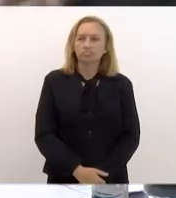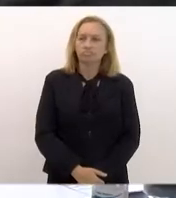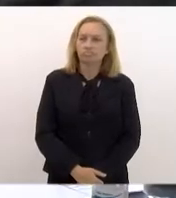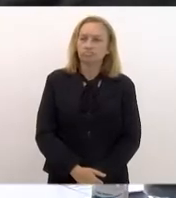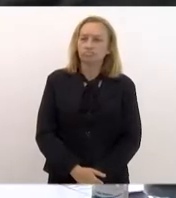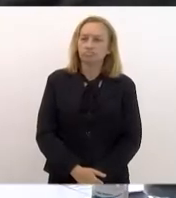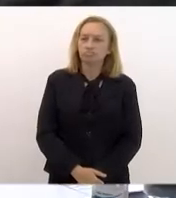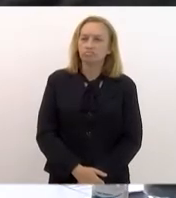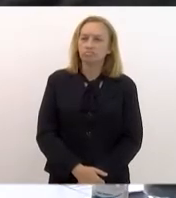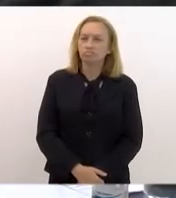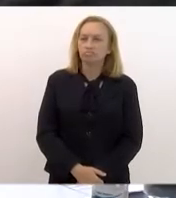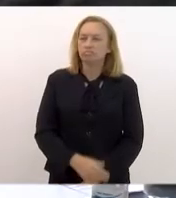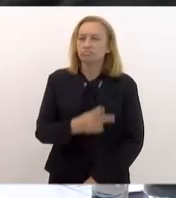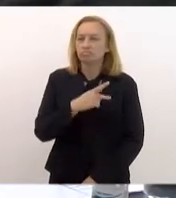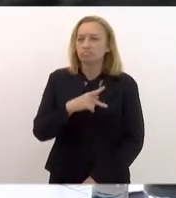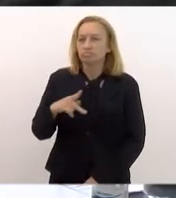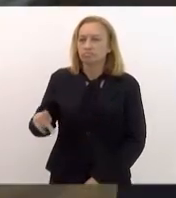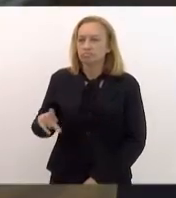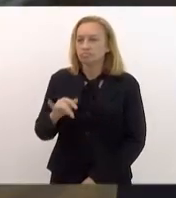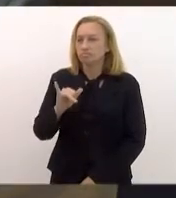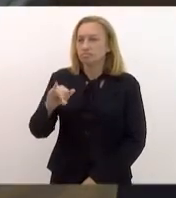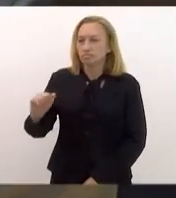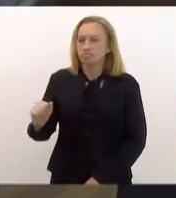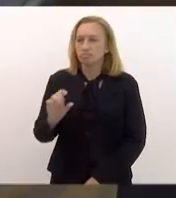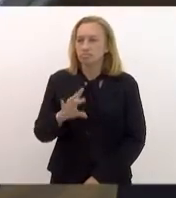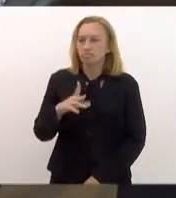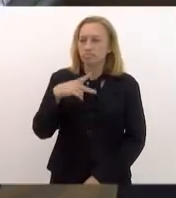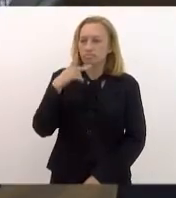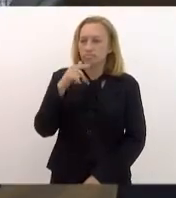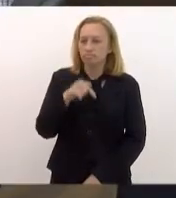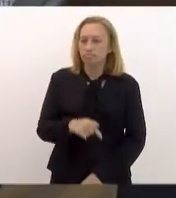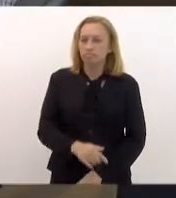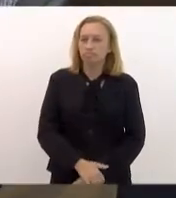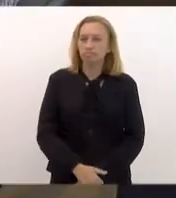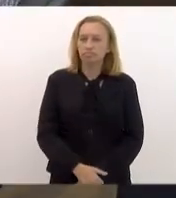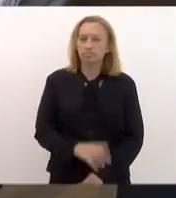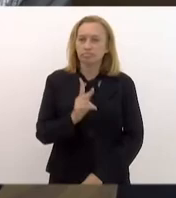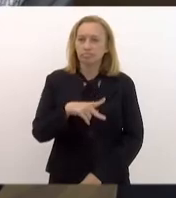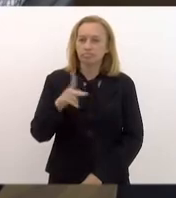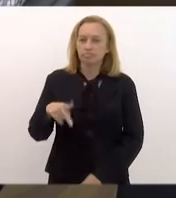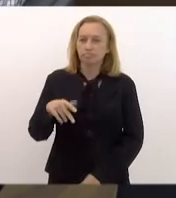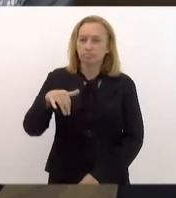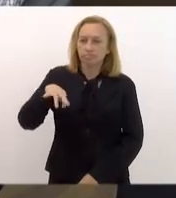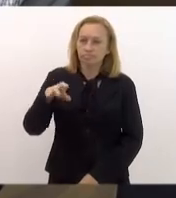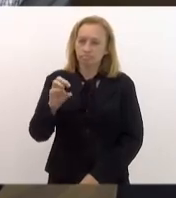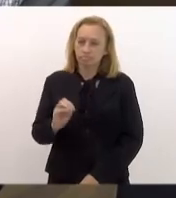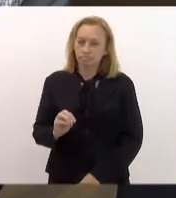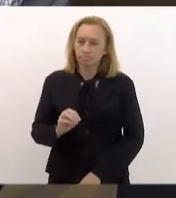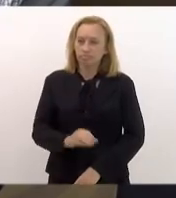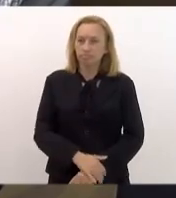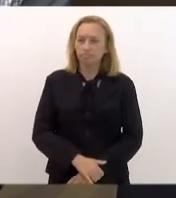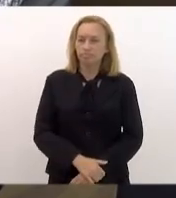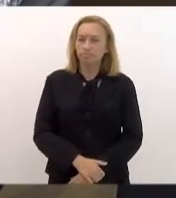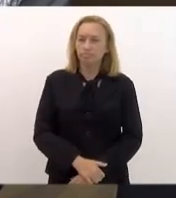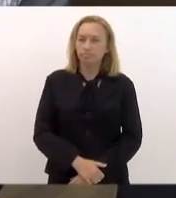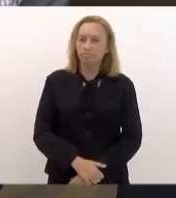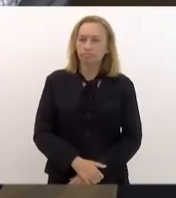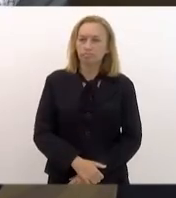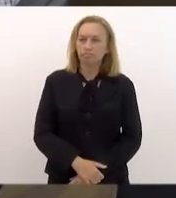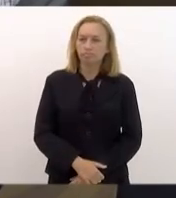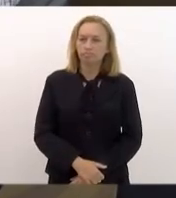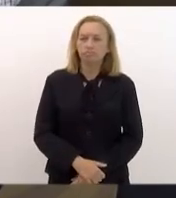Presidente Piné, Felipe Bronte. Só complementando aqui, professor Mauro, hoje foi sancionada